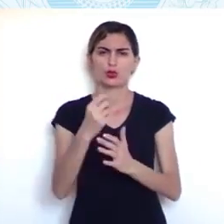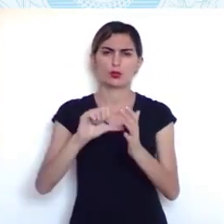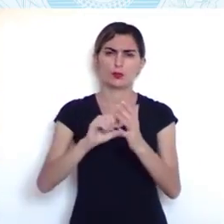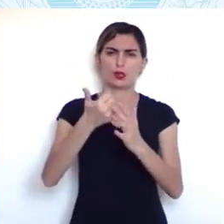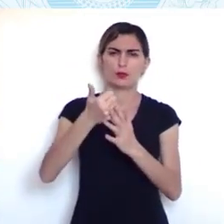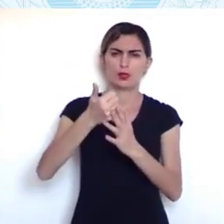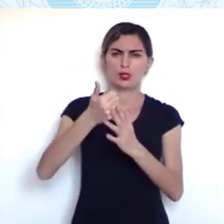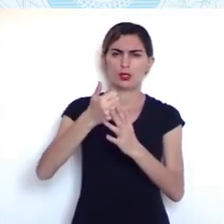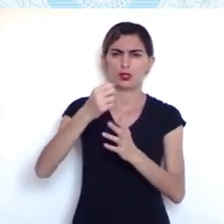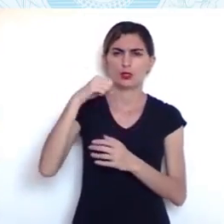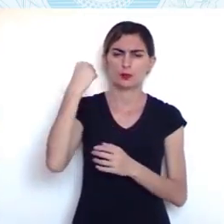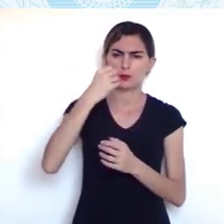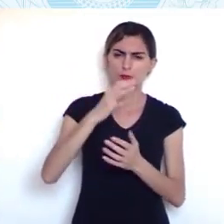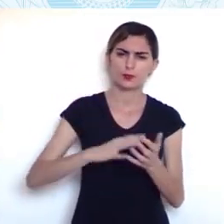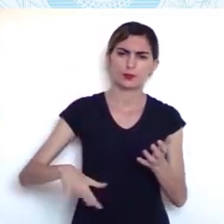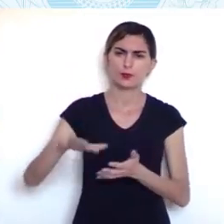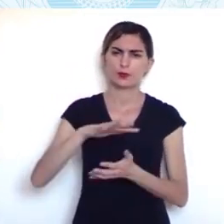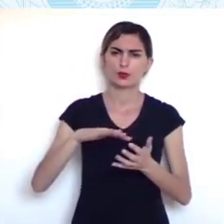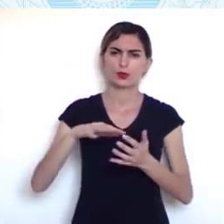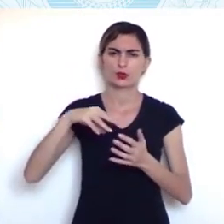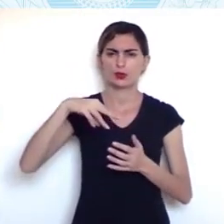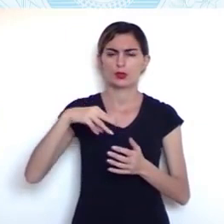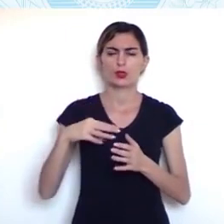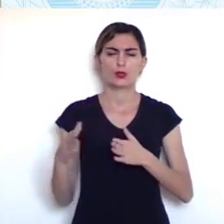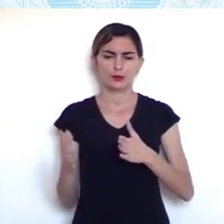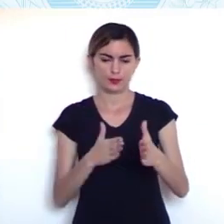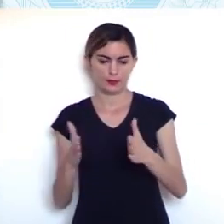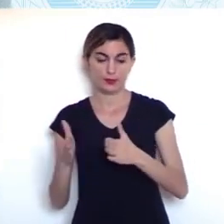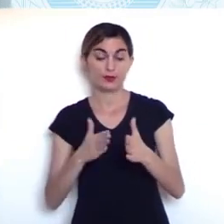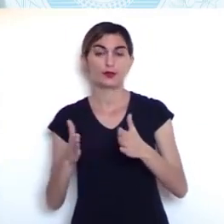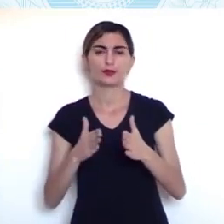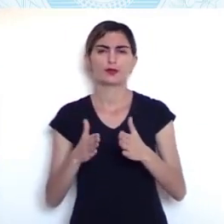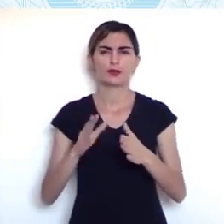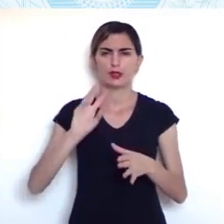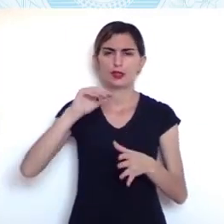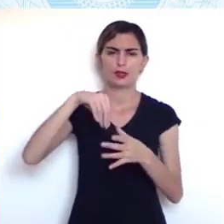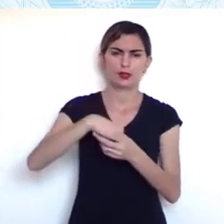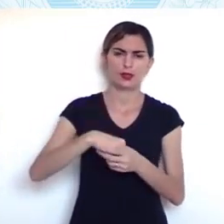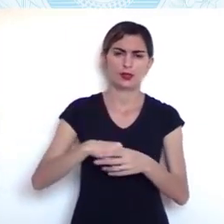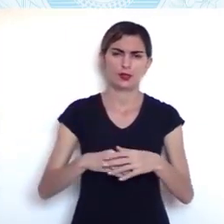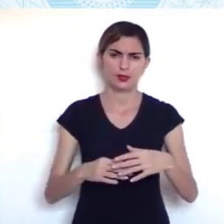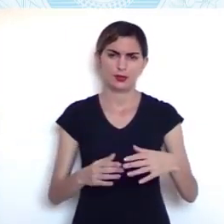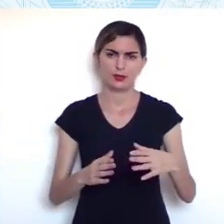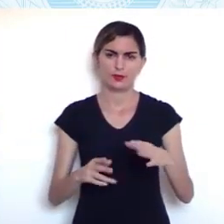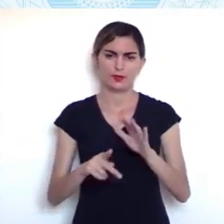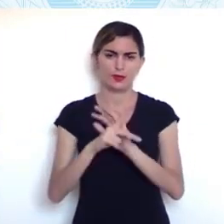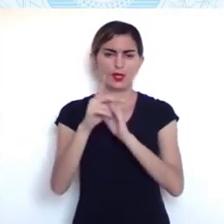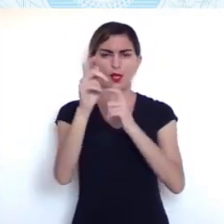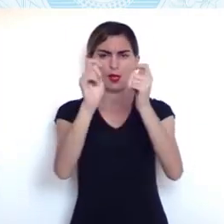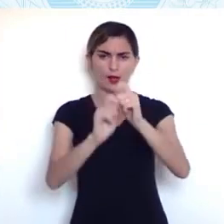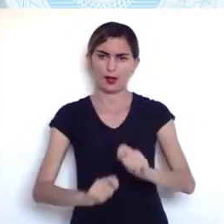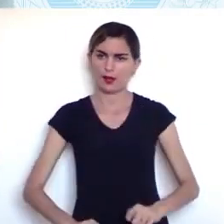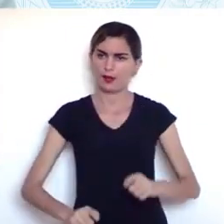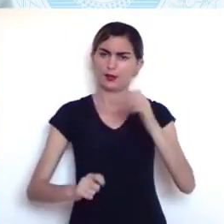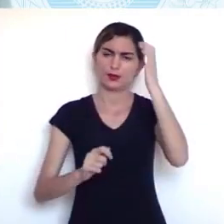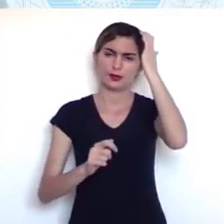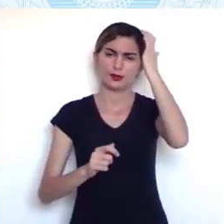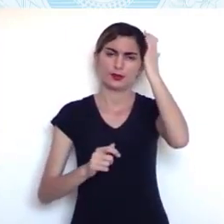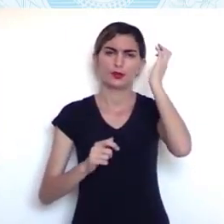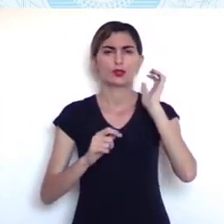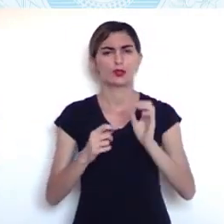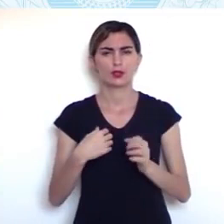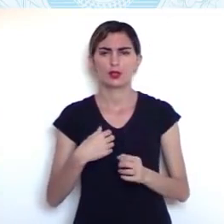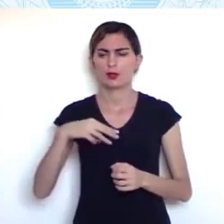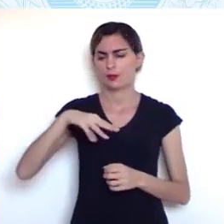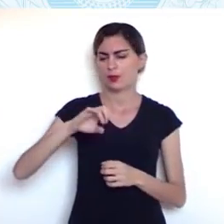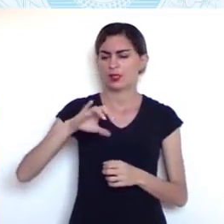manifestações maneiristas, né? Dentro do campo da arte. O grande mecena do